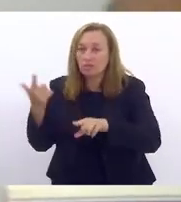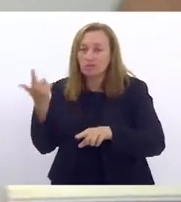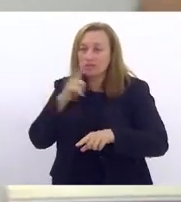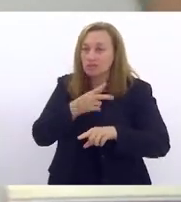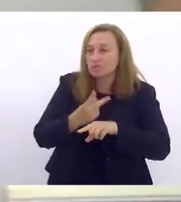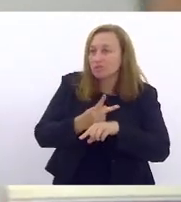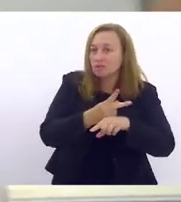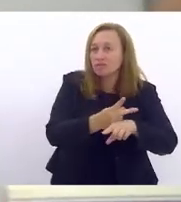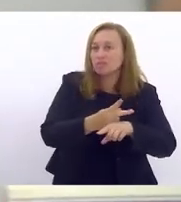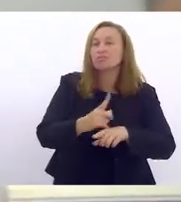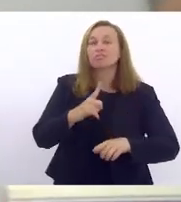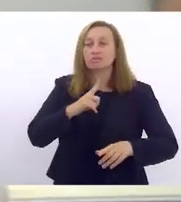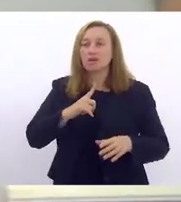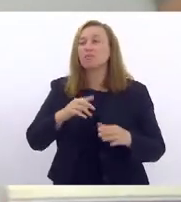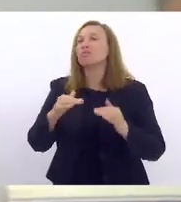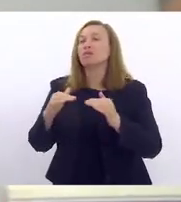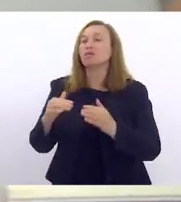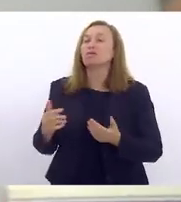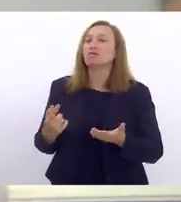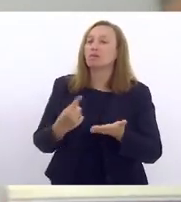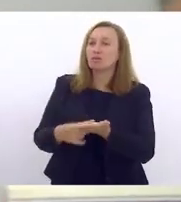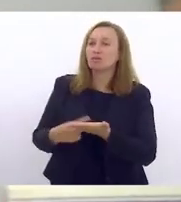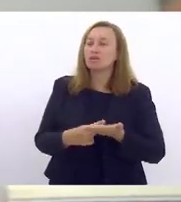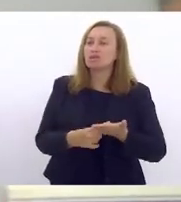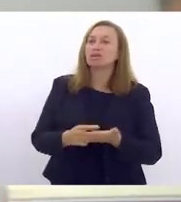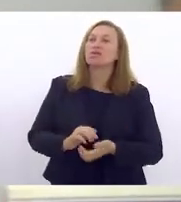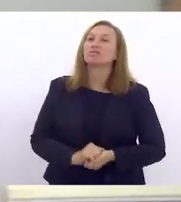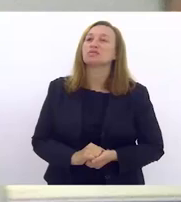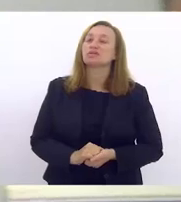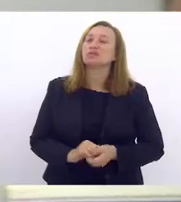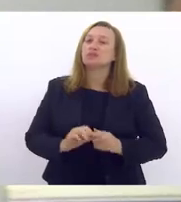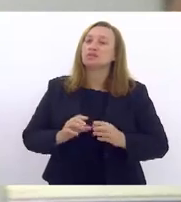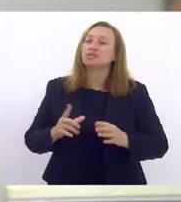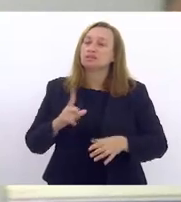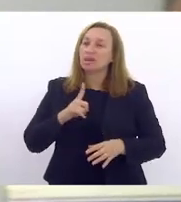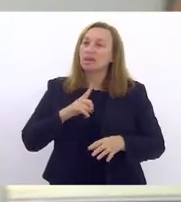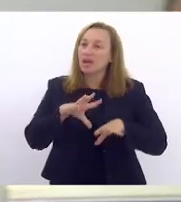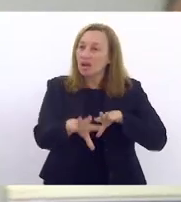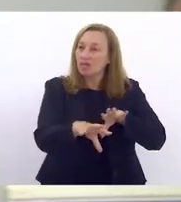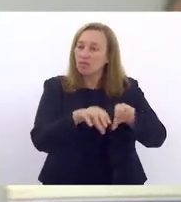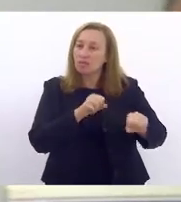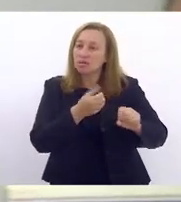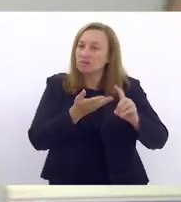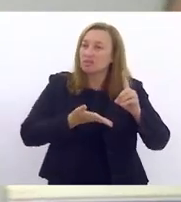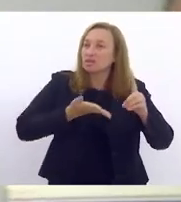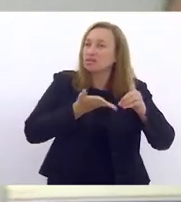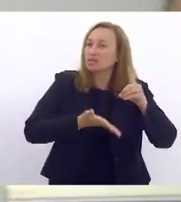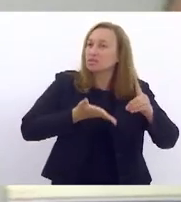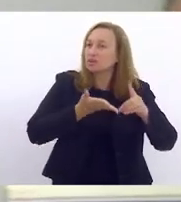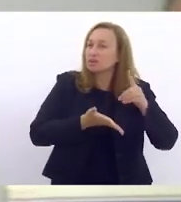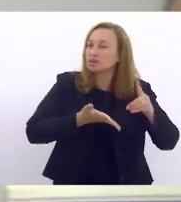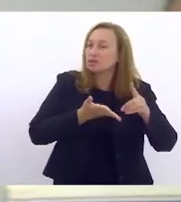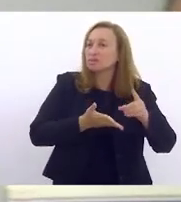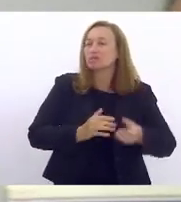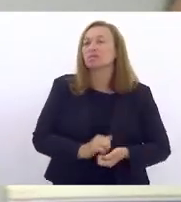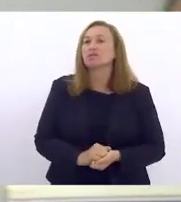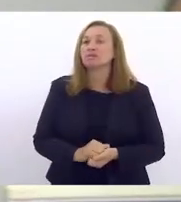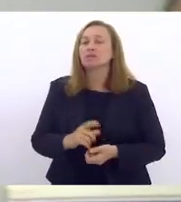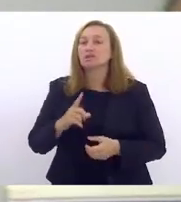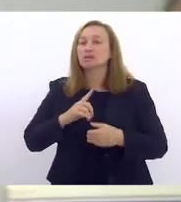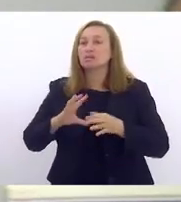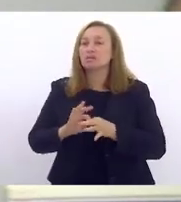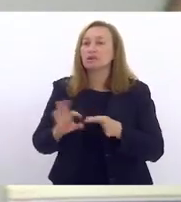acho que é uma combinação. A maternidade, ela tem a formação das doulas e ela tem o